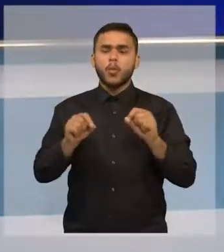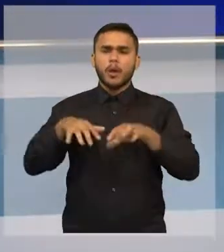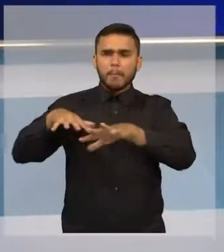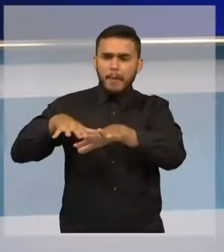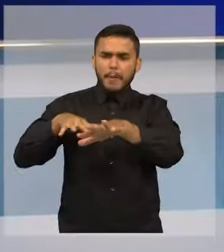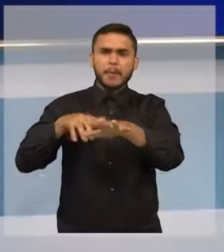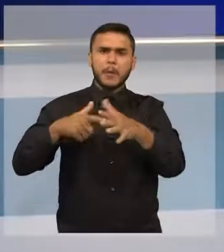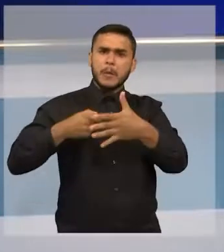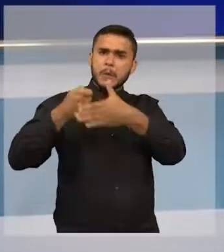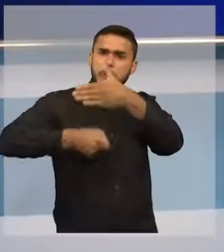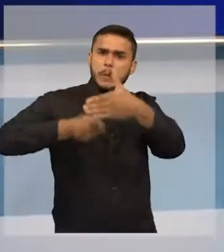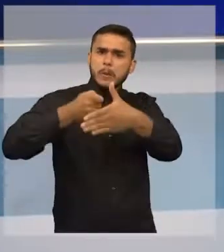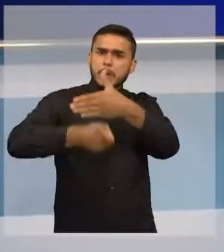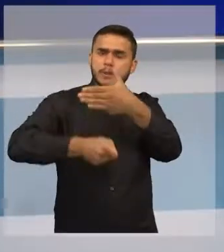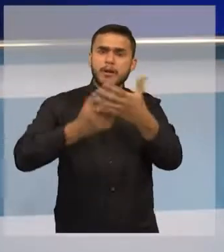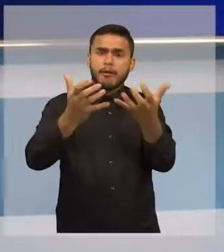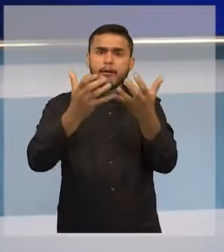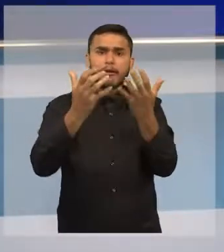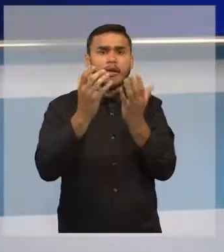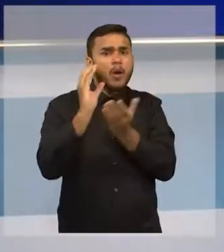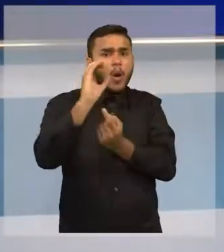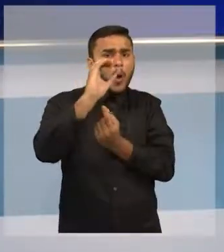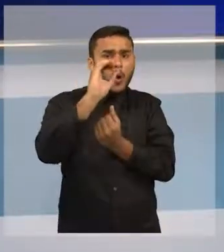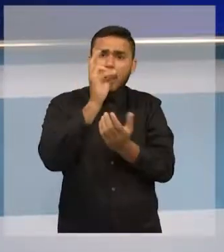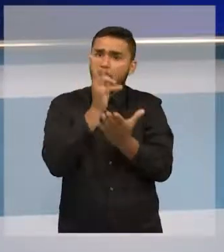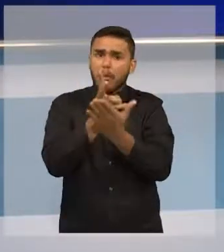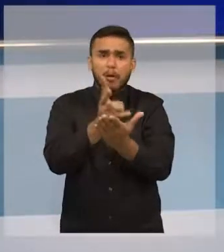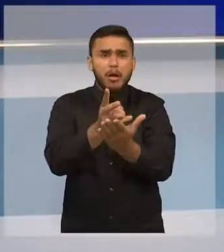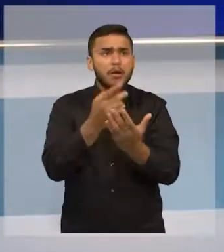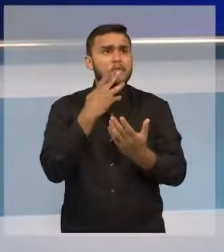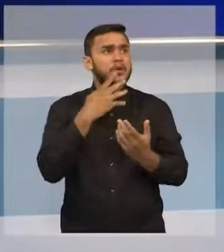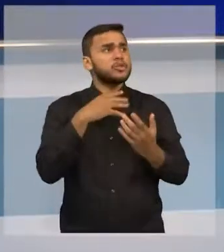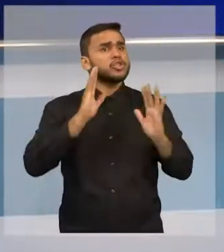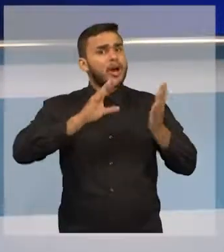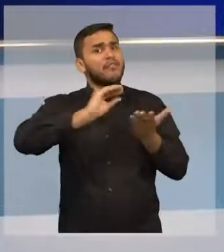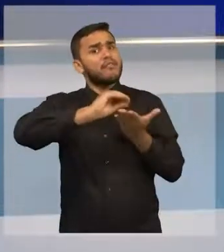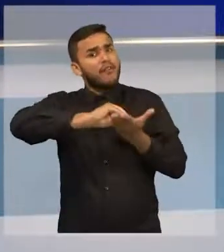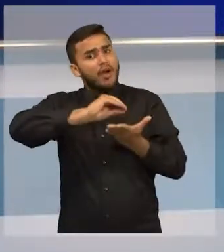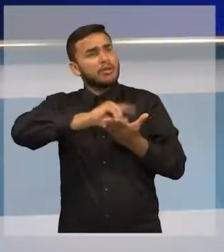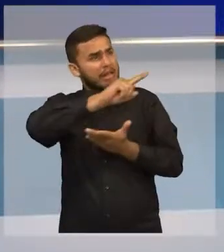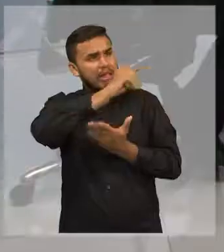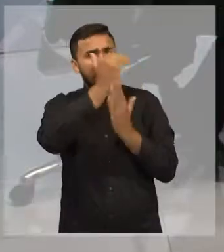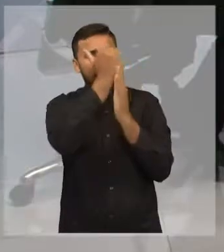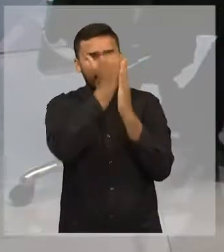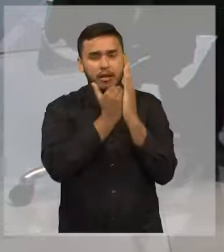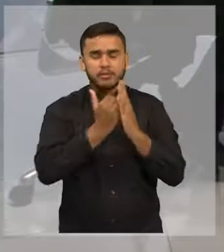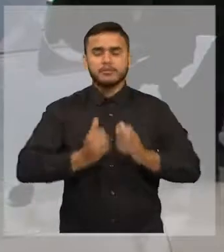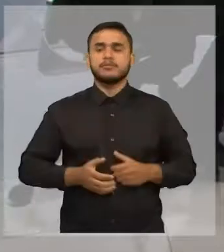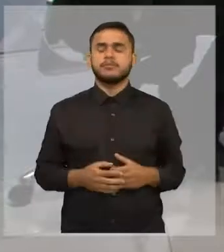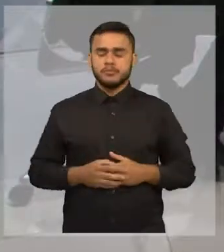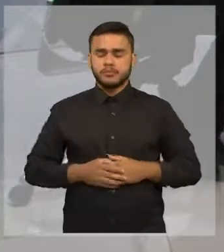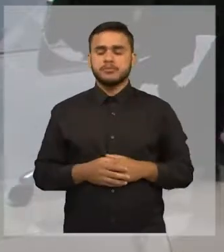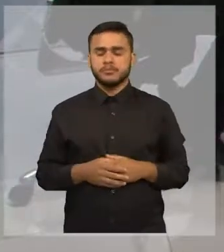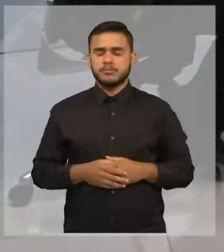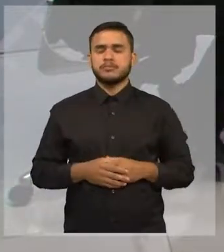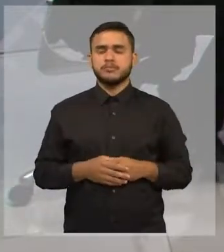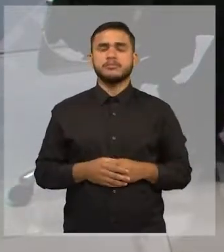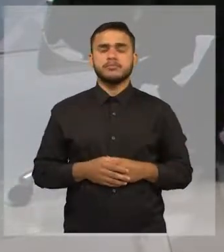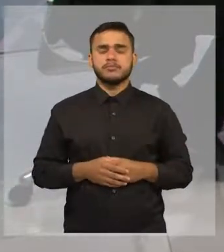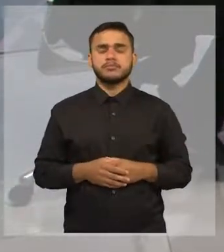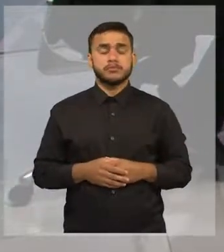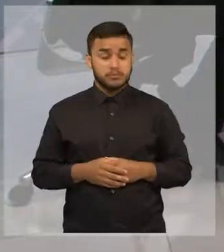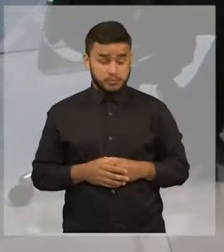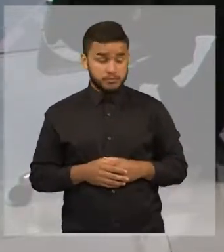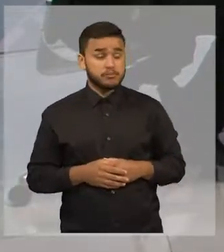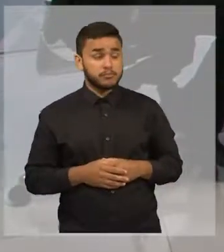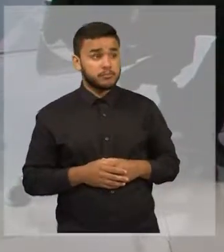de um setor que já não tem uma qualidade desejável. Qual é a tua percepção? Eu subscrevo as palavras do